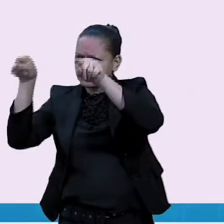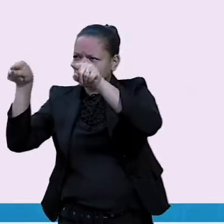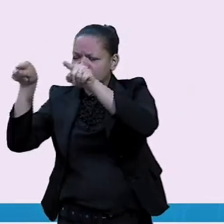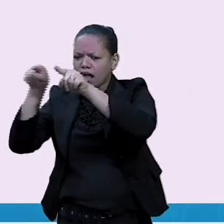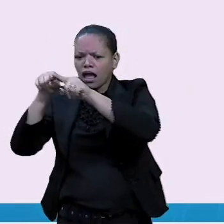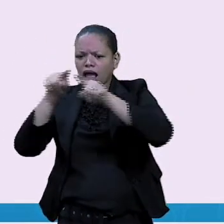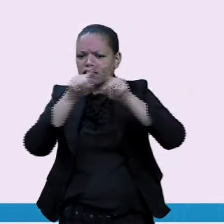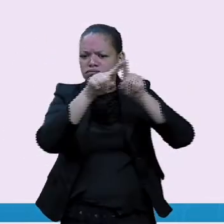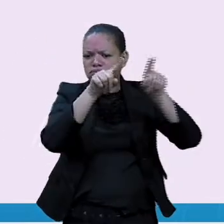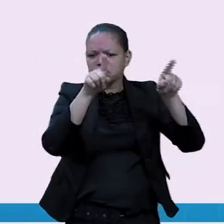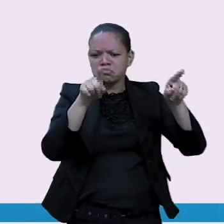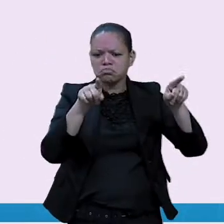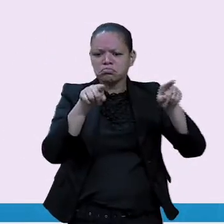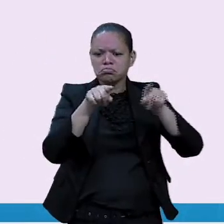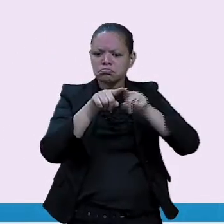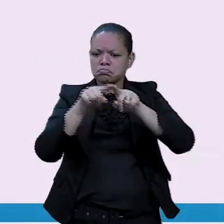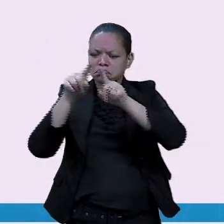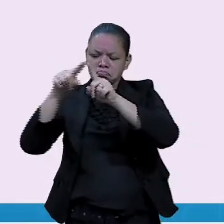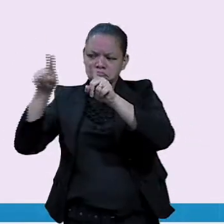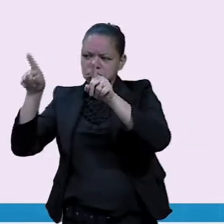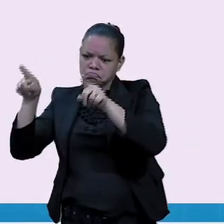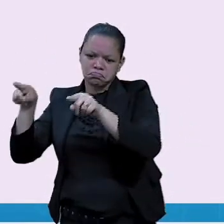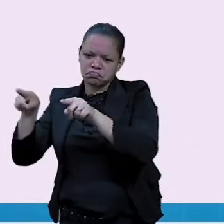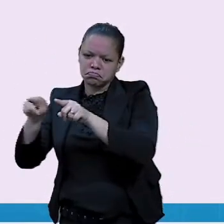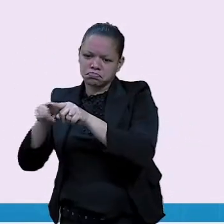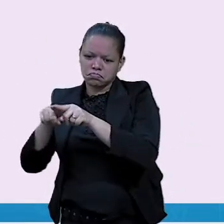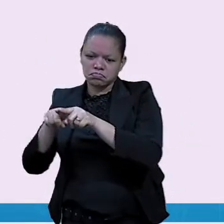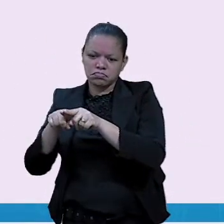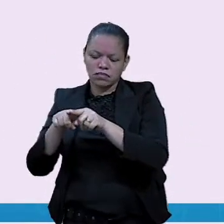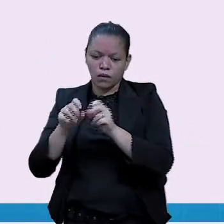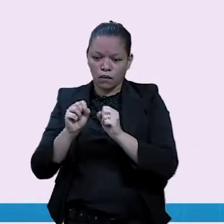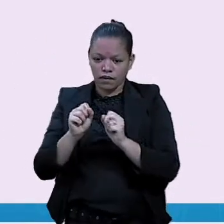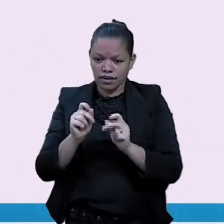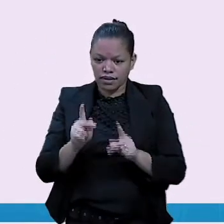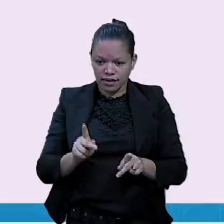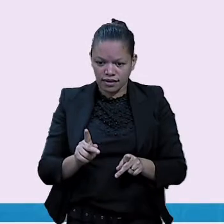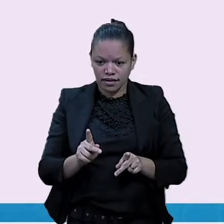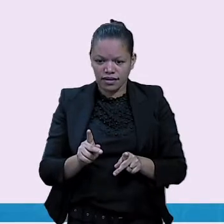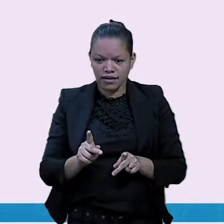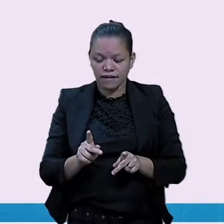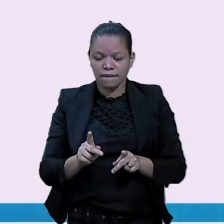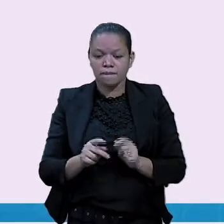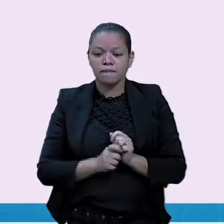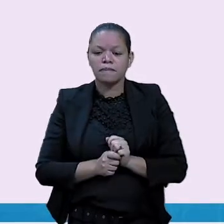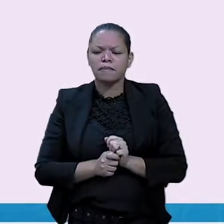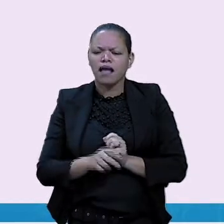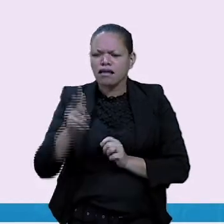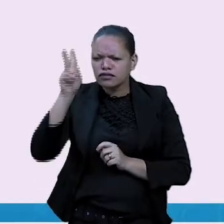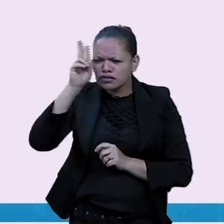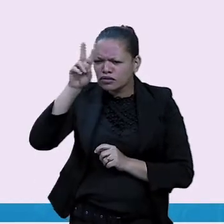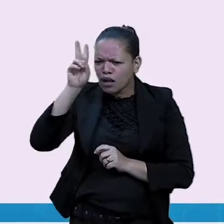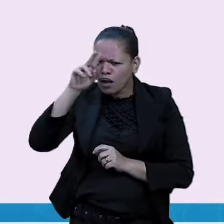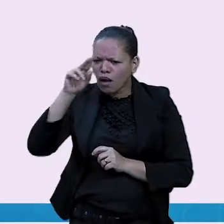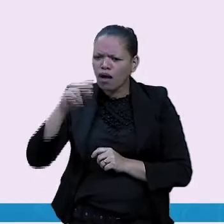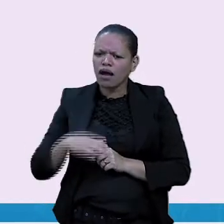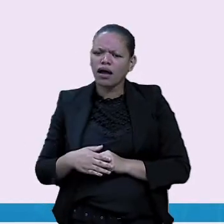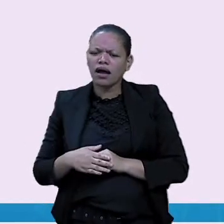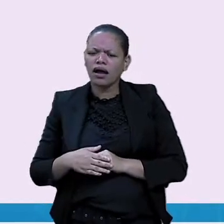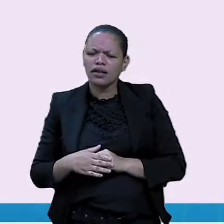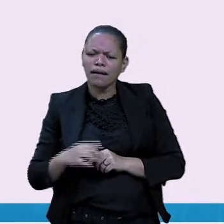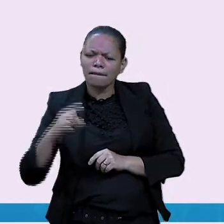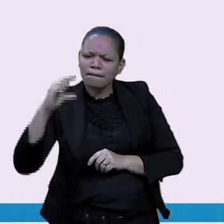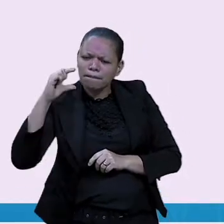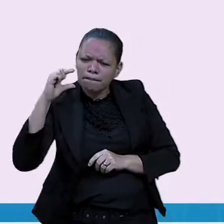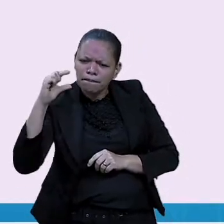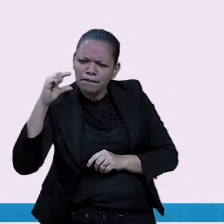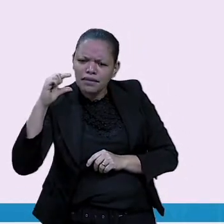até 5 quadrinhos, né? Mas geralmente ele tem 3 ou 4 quadrinhos porque a história é bem curtinha que você vai